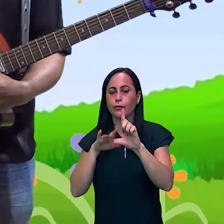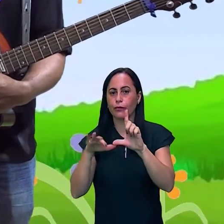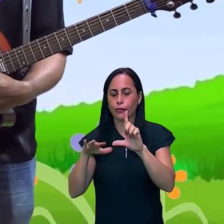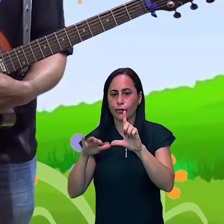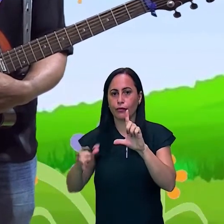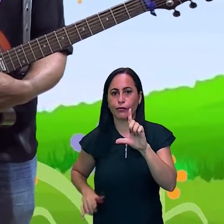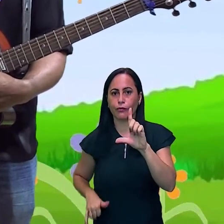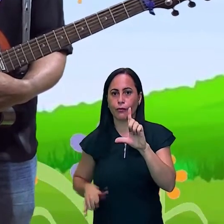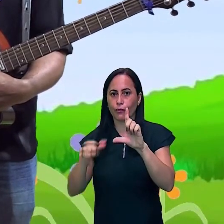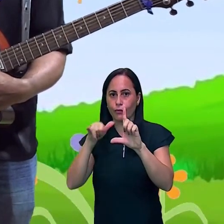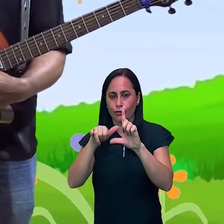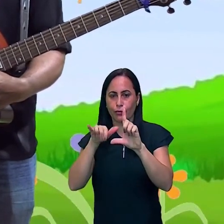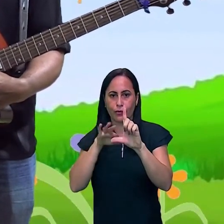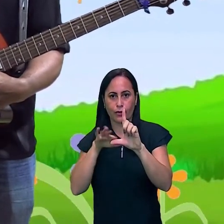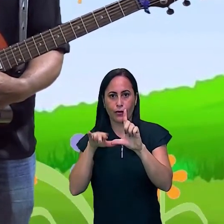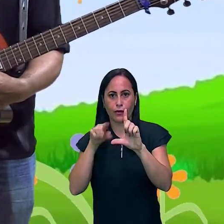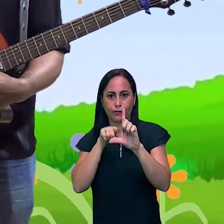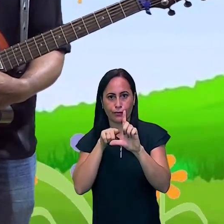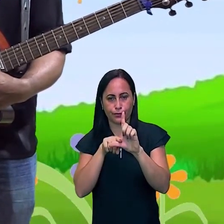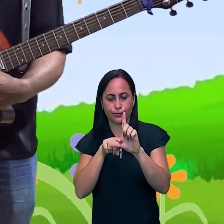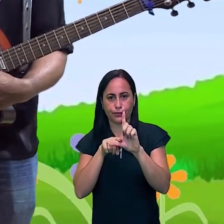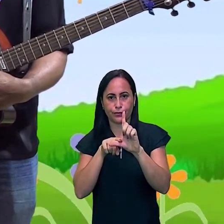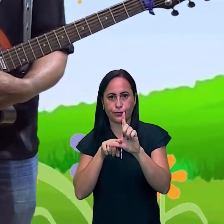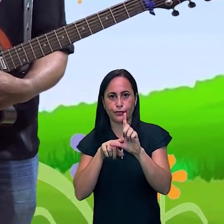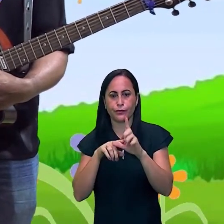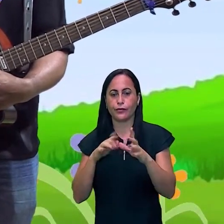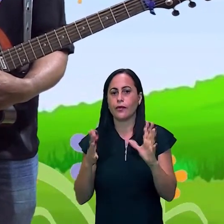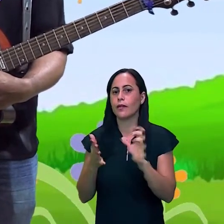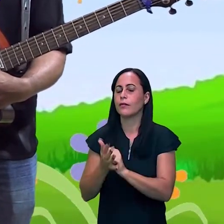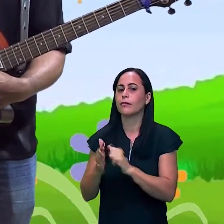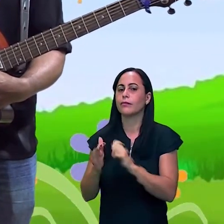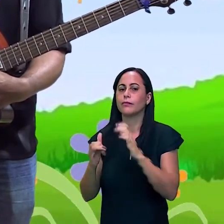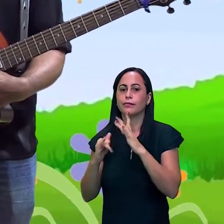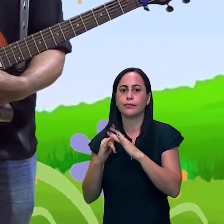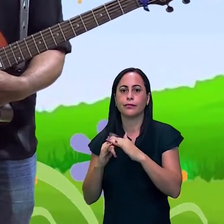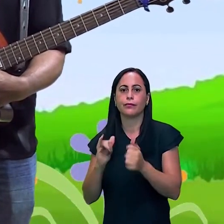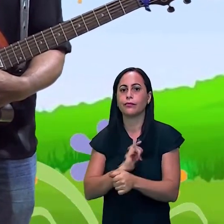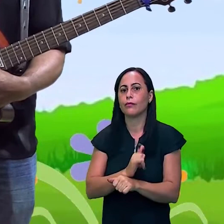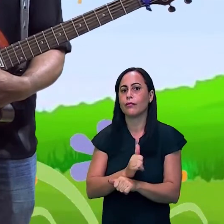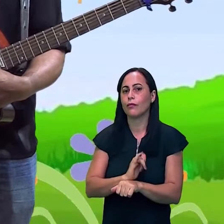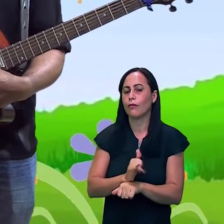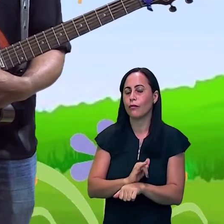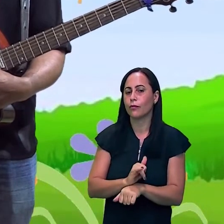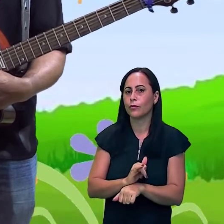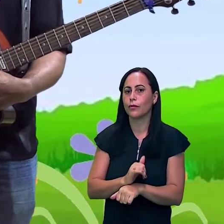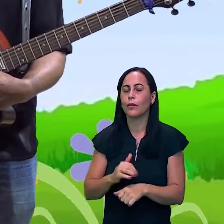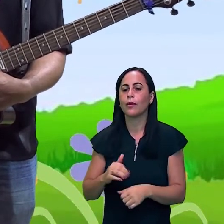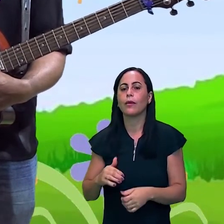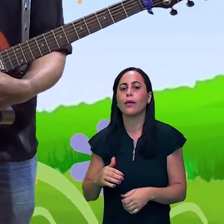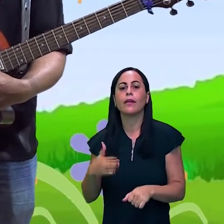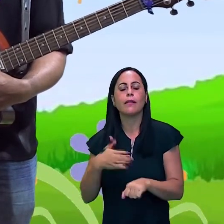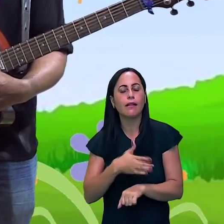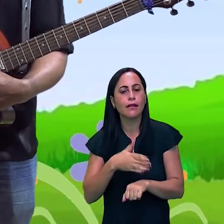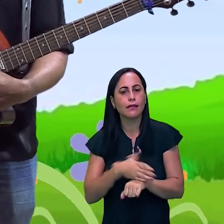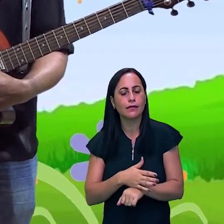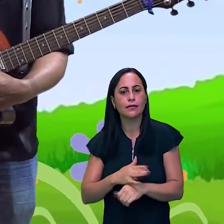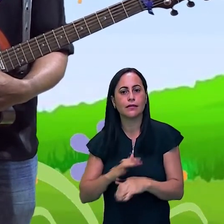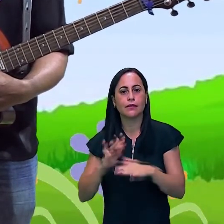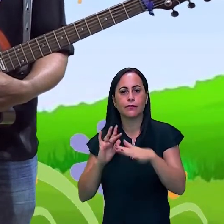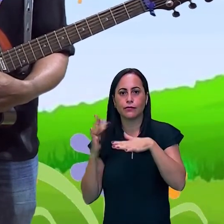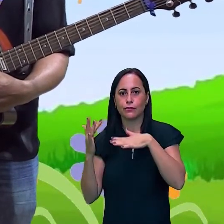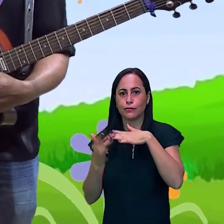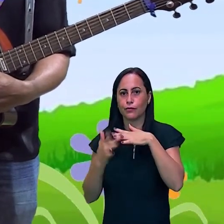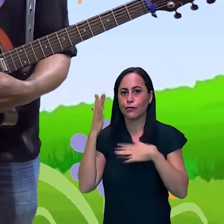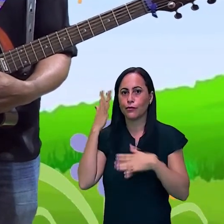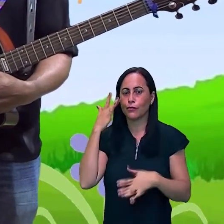seu celular para a imagem que aparece no canto da tela, se inscreva em nosso canal no YouTube e acesse as nossas redes sociais,